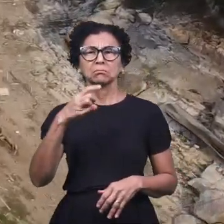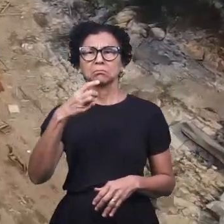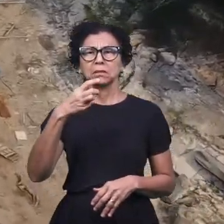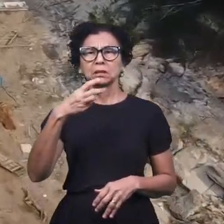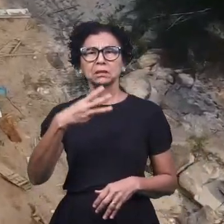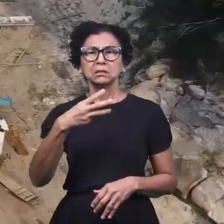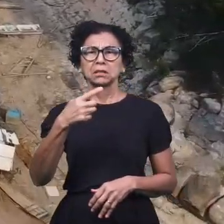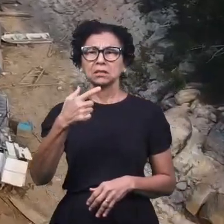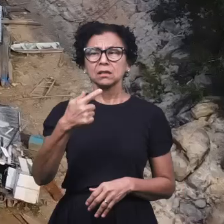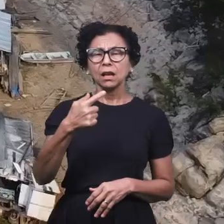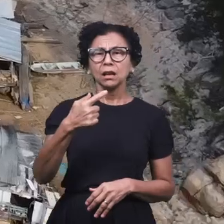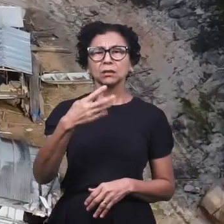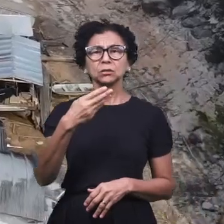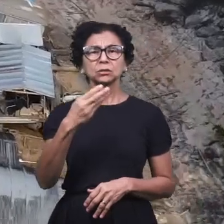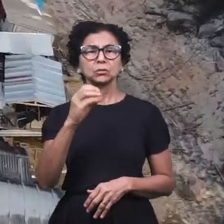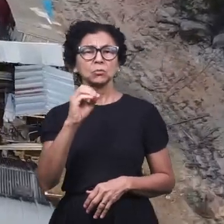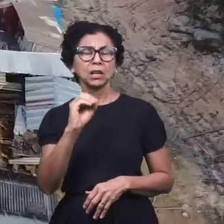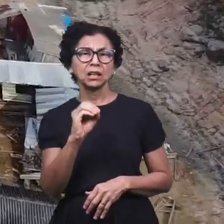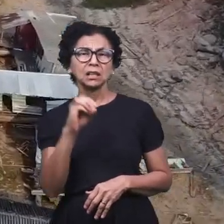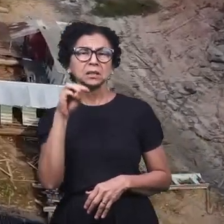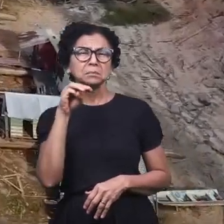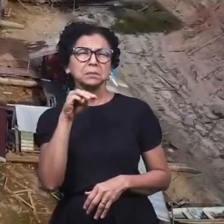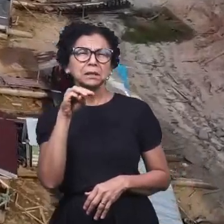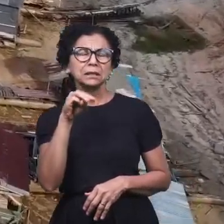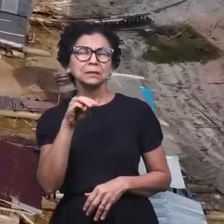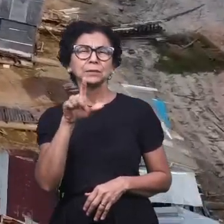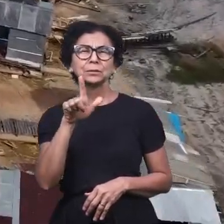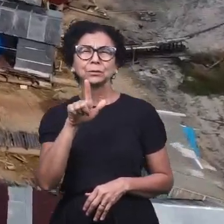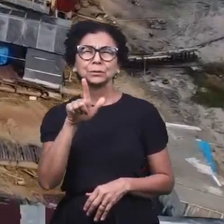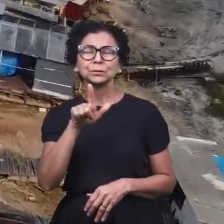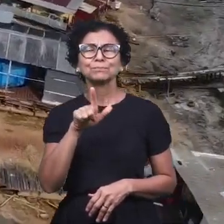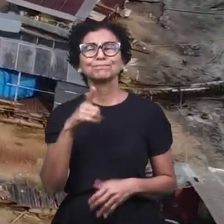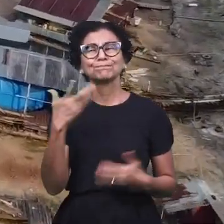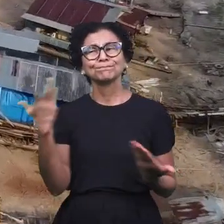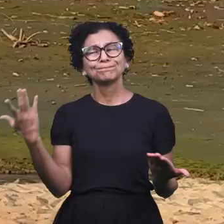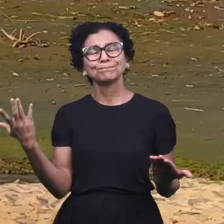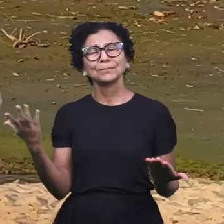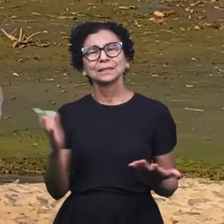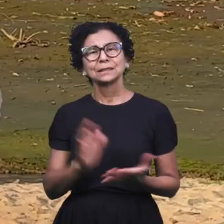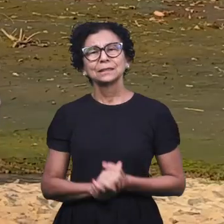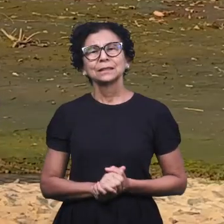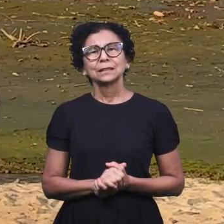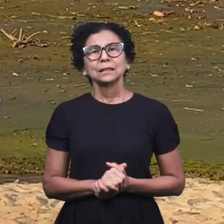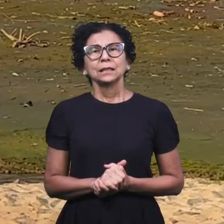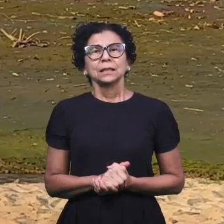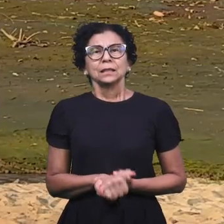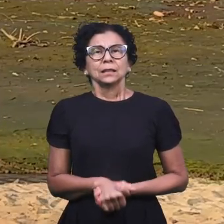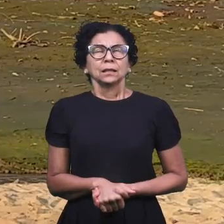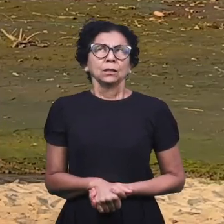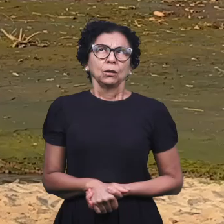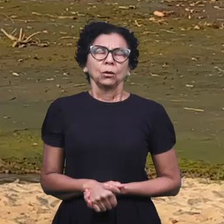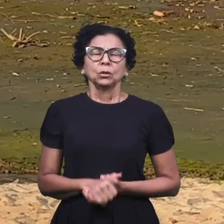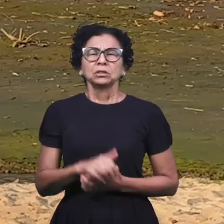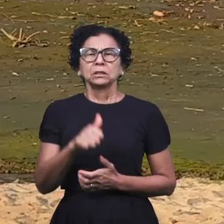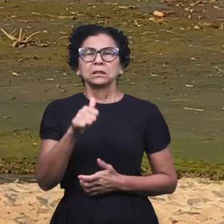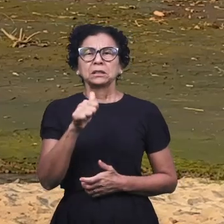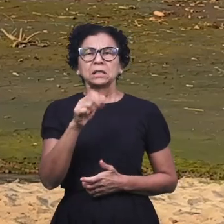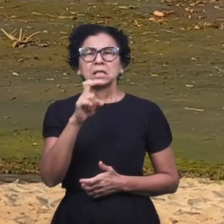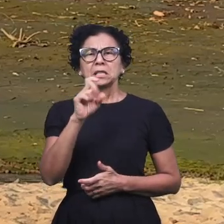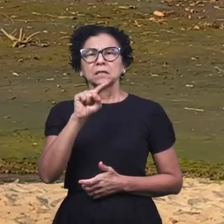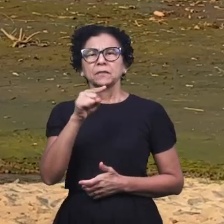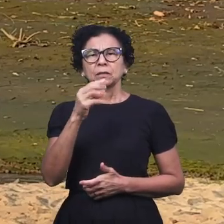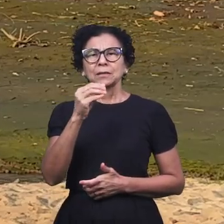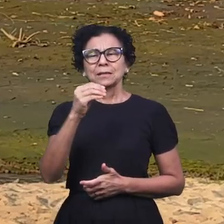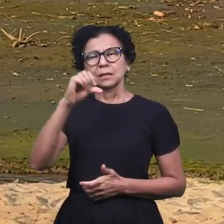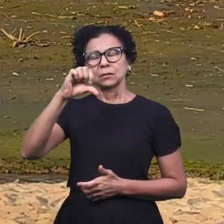40 milímetros. O resultado dessa drástica redução é o que vemos aqui. Hoje o rio está com